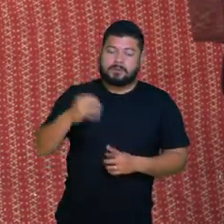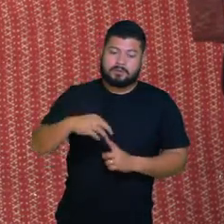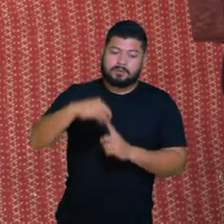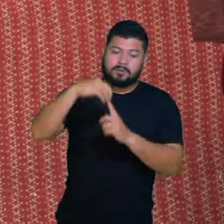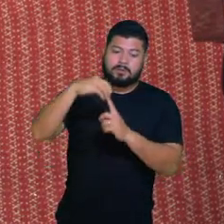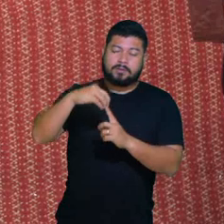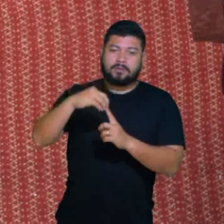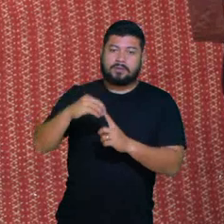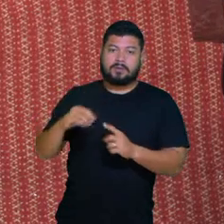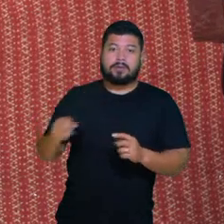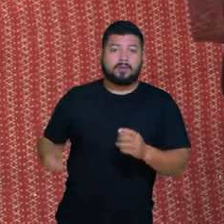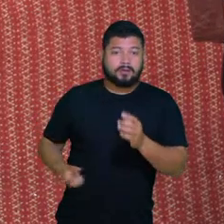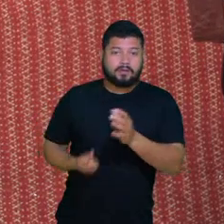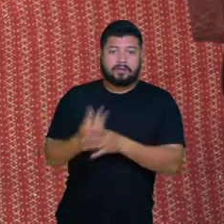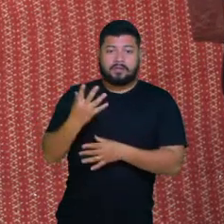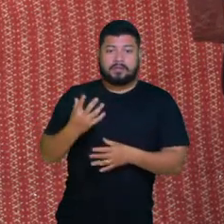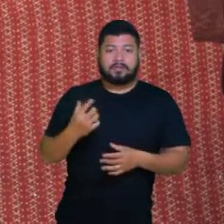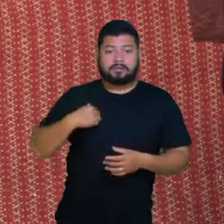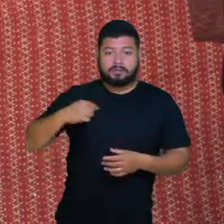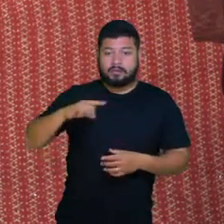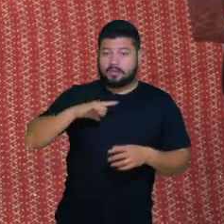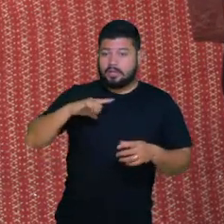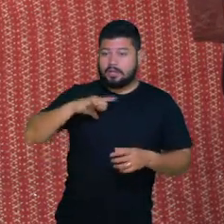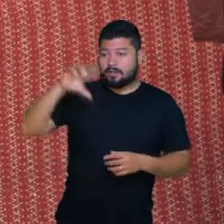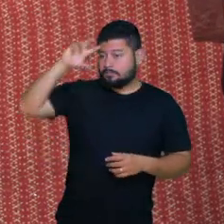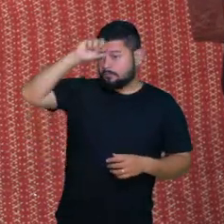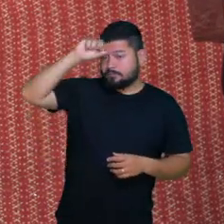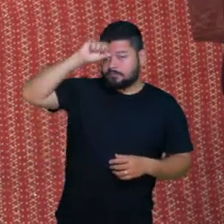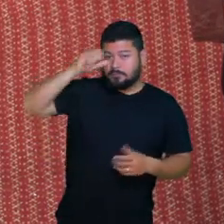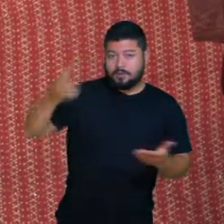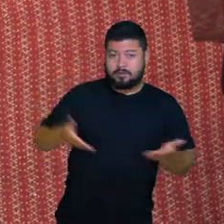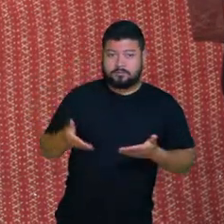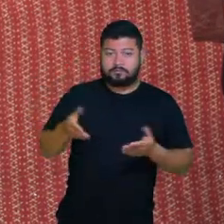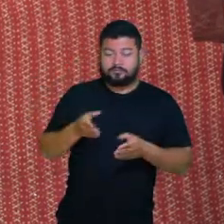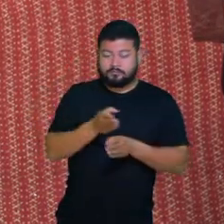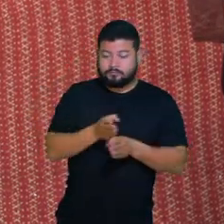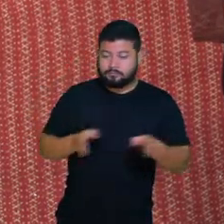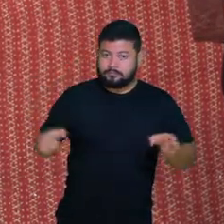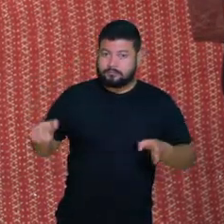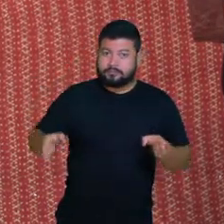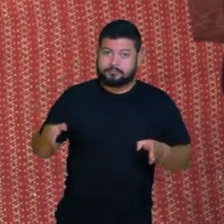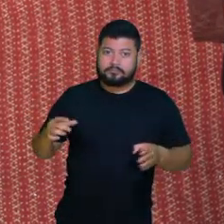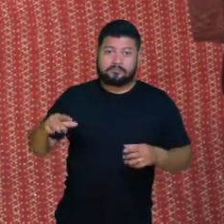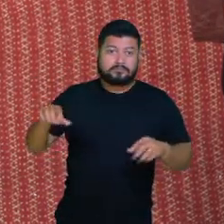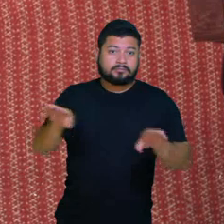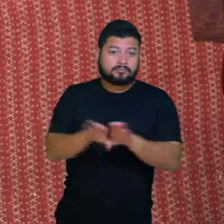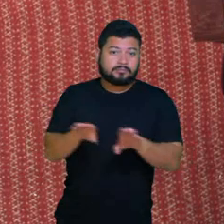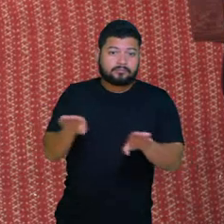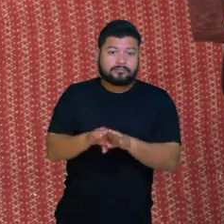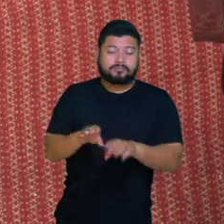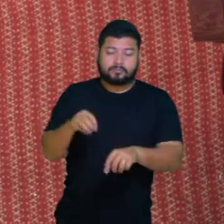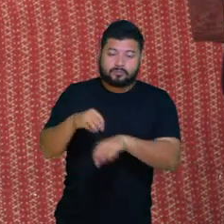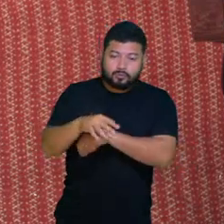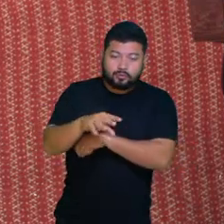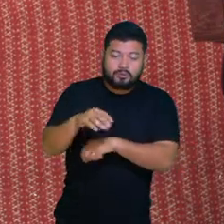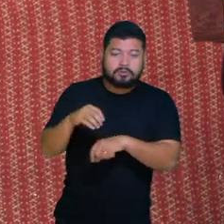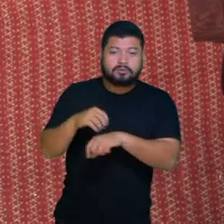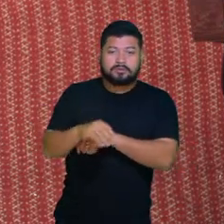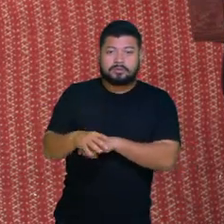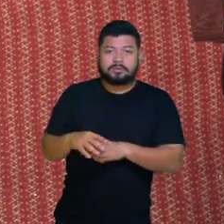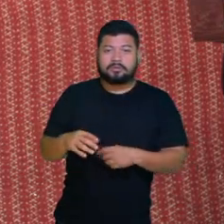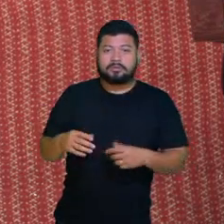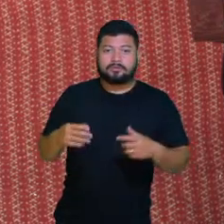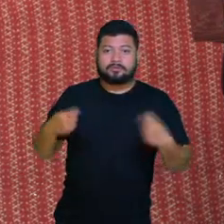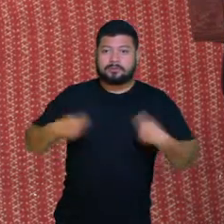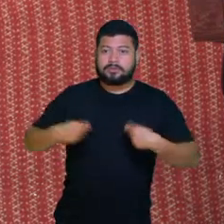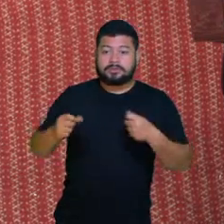em construção a gente tem aprendido cada vez mais e nesse seminário também trouxemos exemplos disso sugestões mas precisa ficar